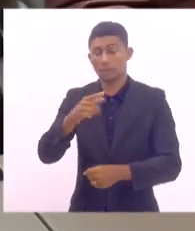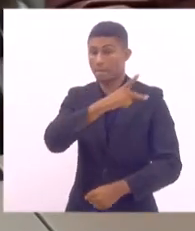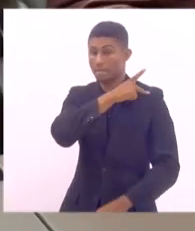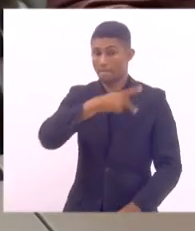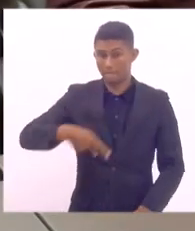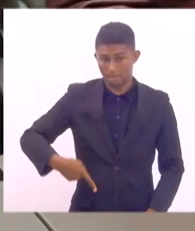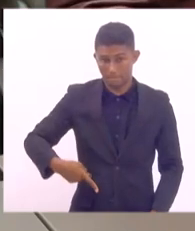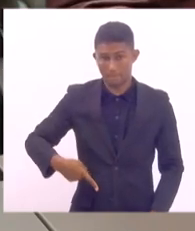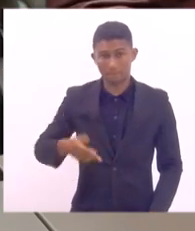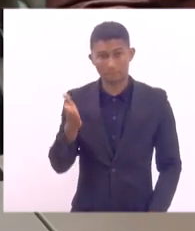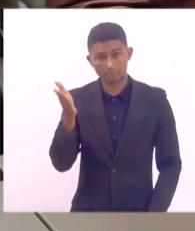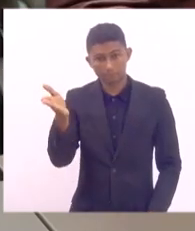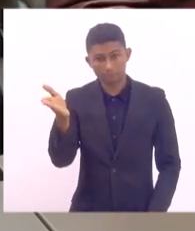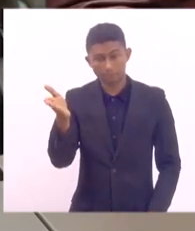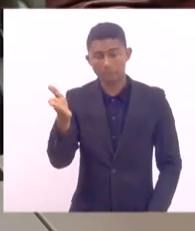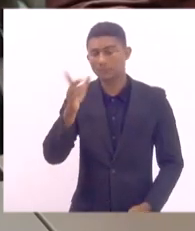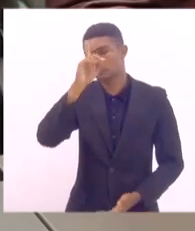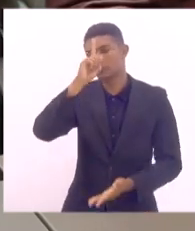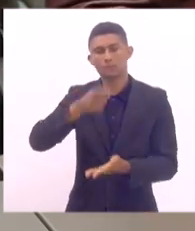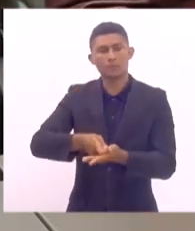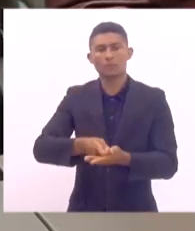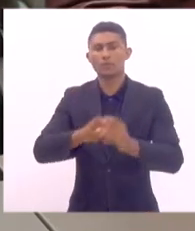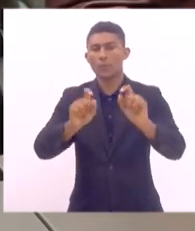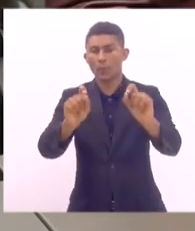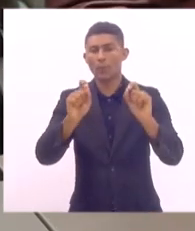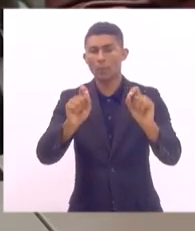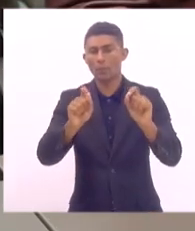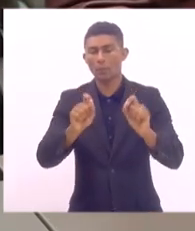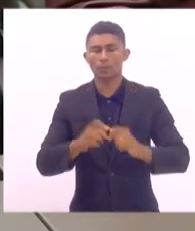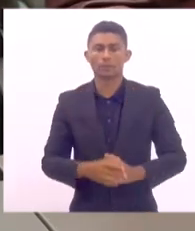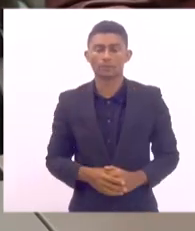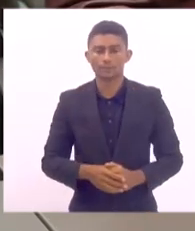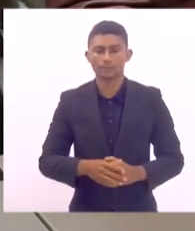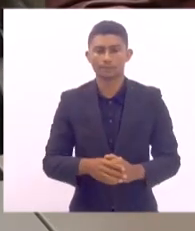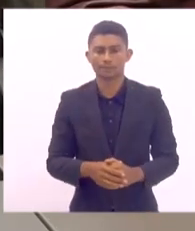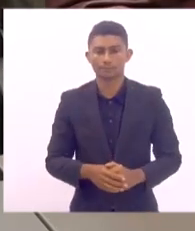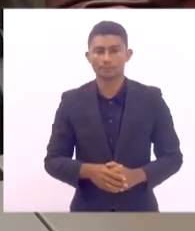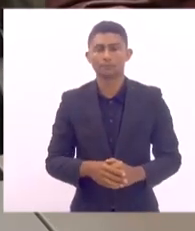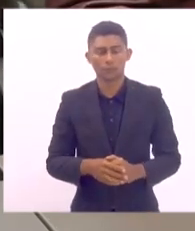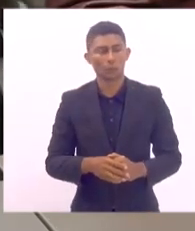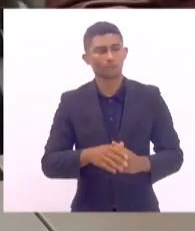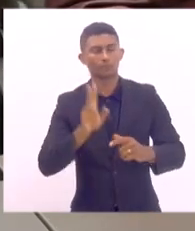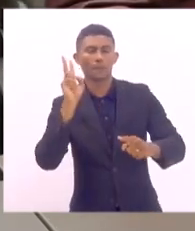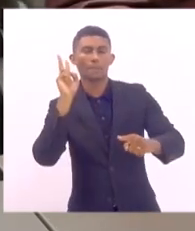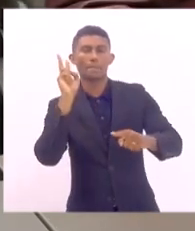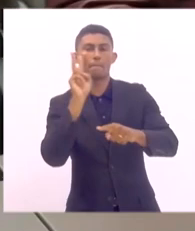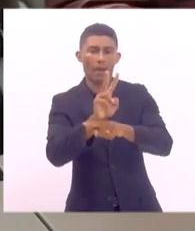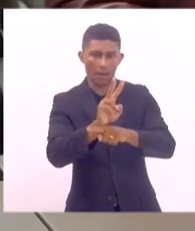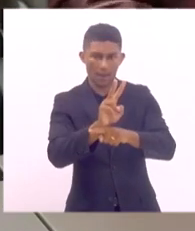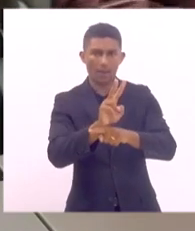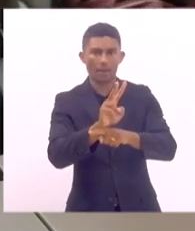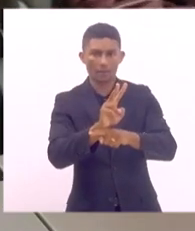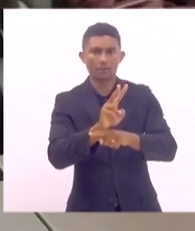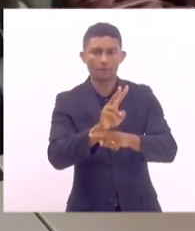República definiu que os empréstimos